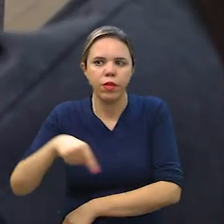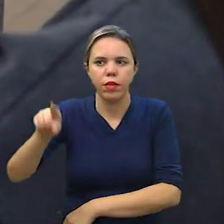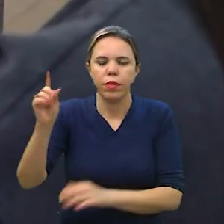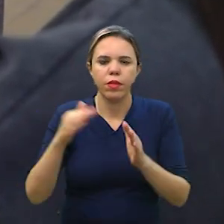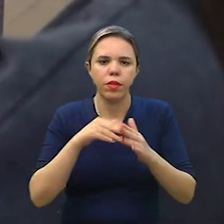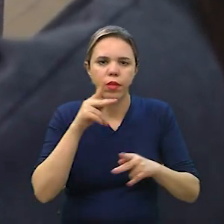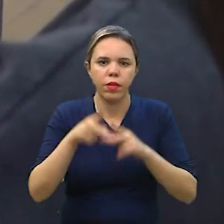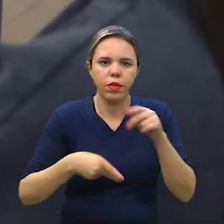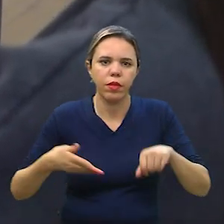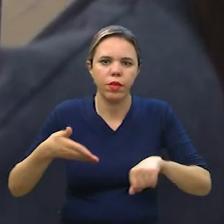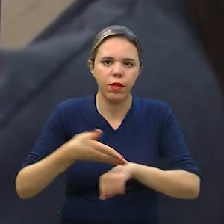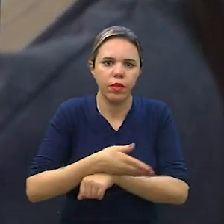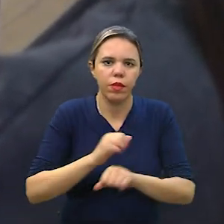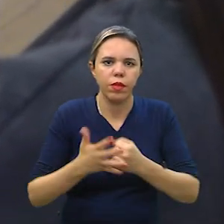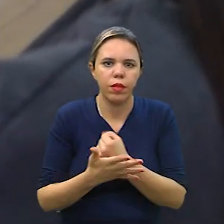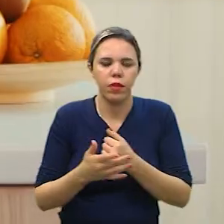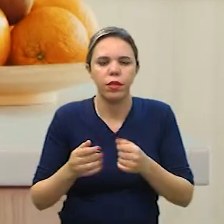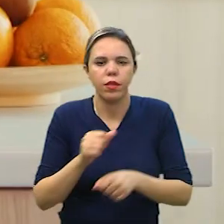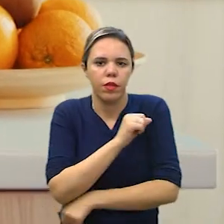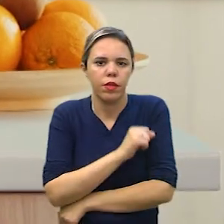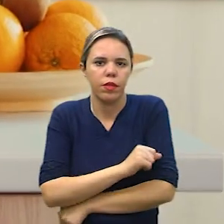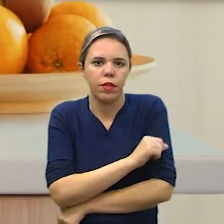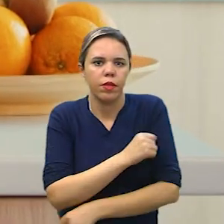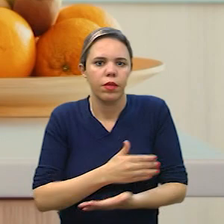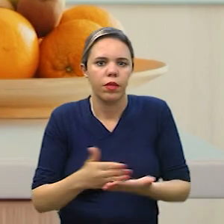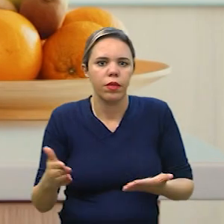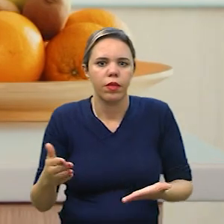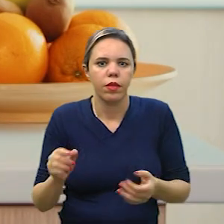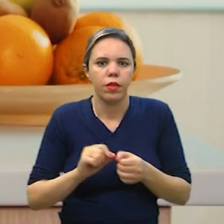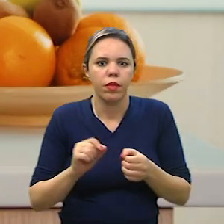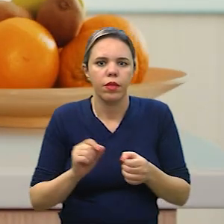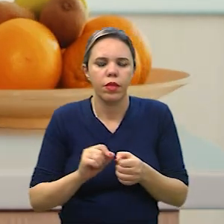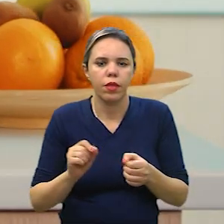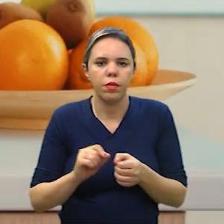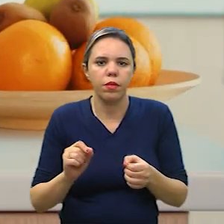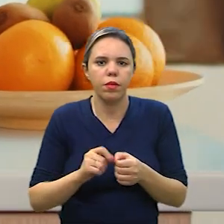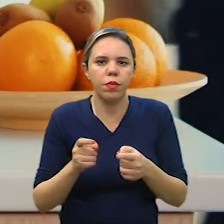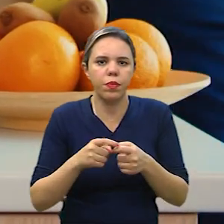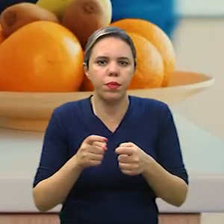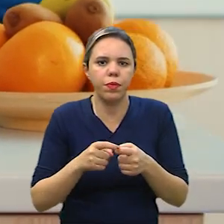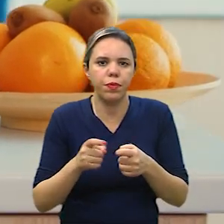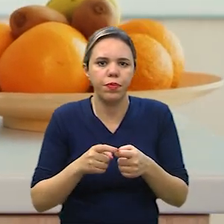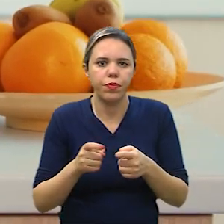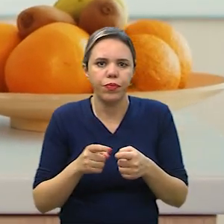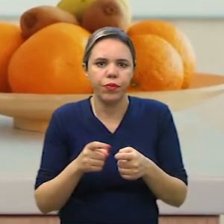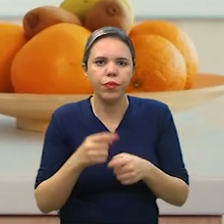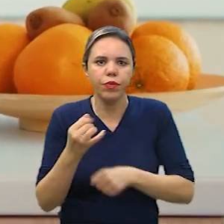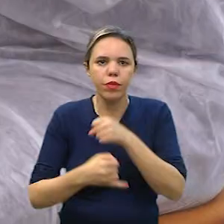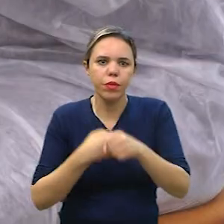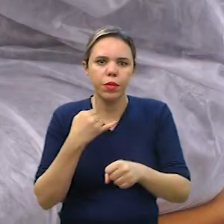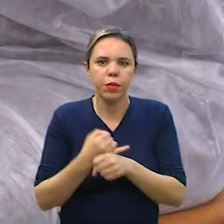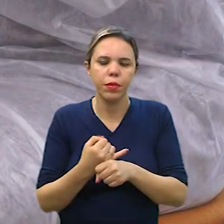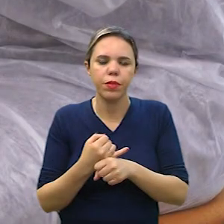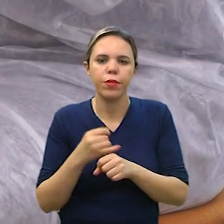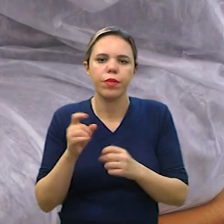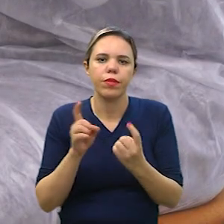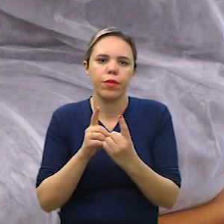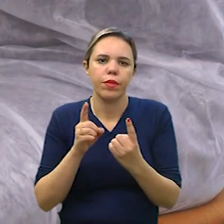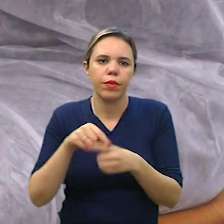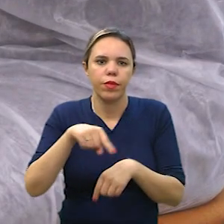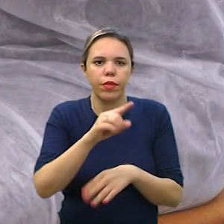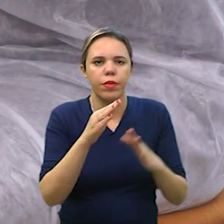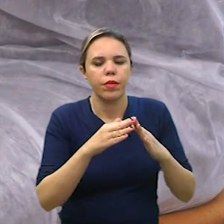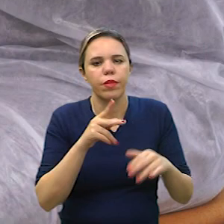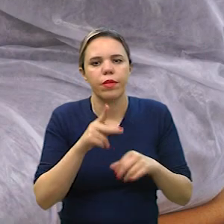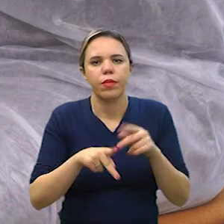indo até a casa das pessoas por causa da pandemia, os enfermeiros começaram a fazer, até médicos, né, a consultar online, e alguns enfermeiros